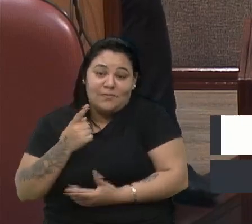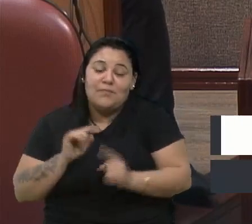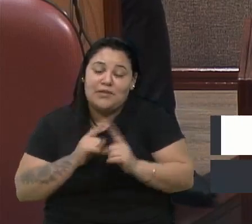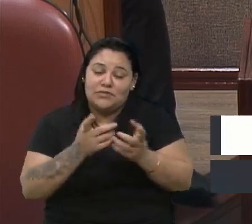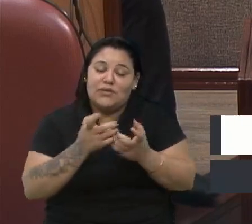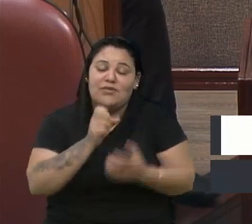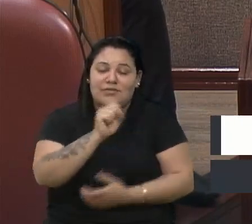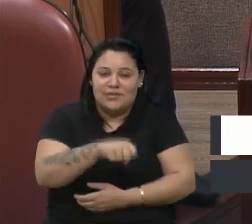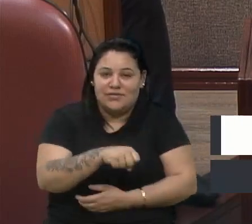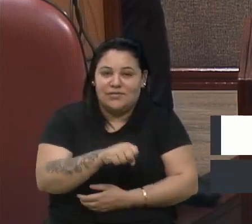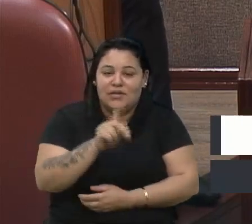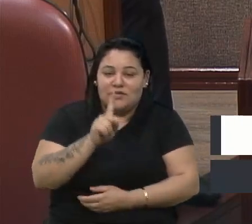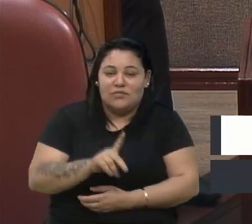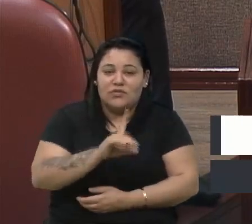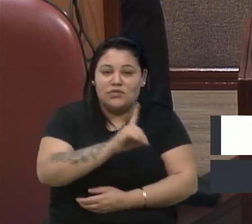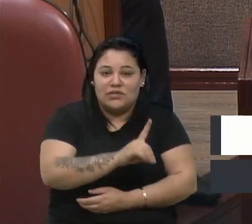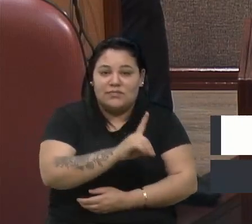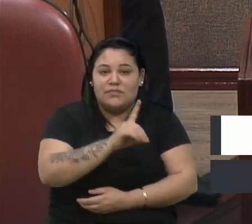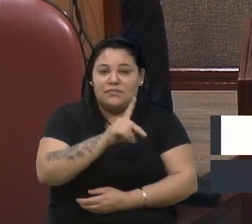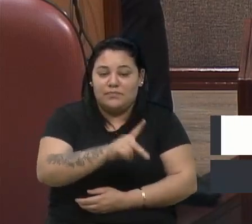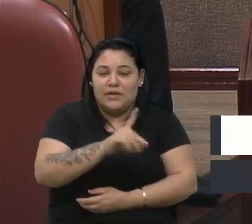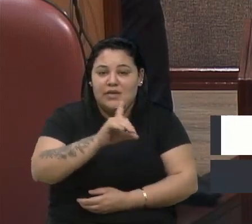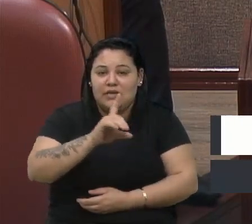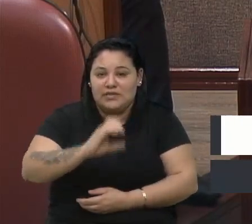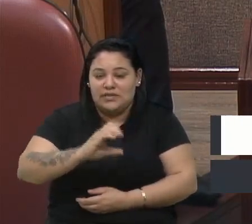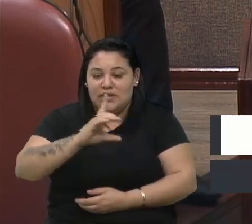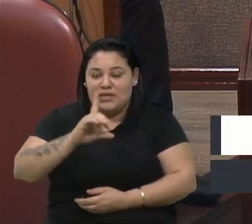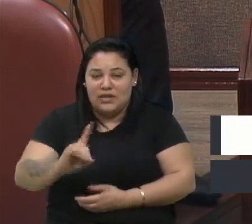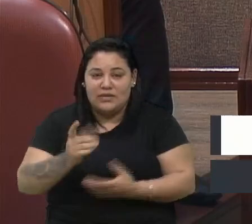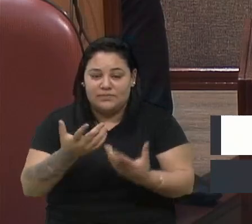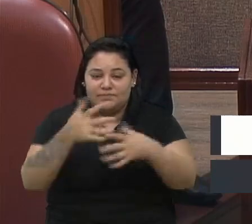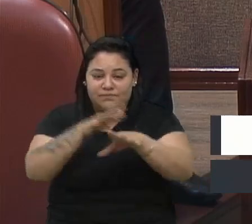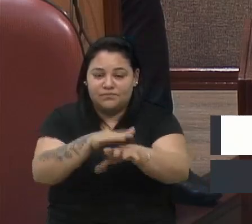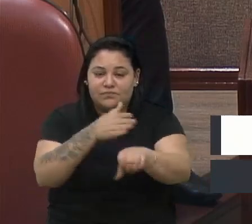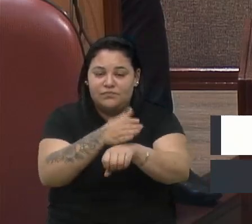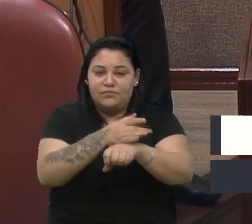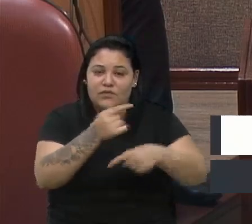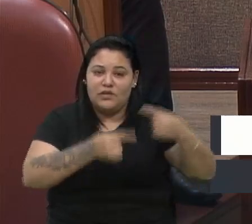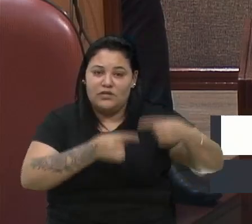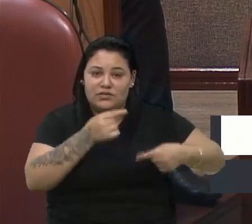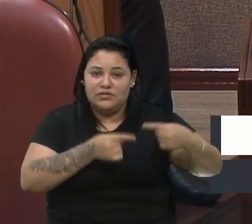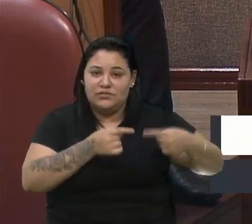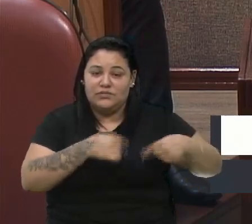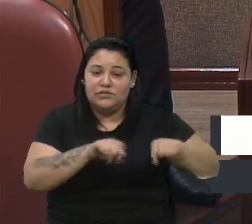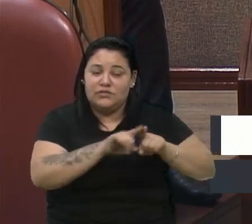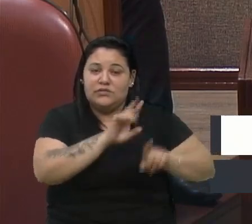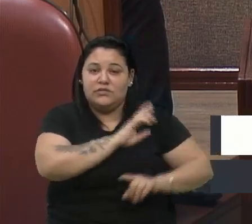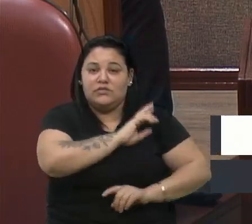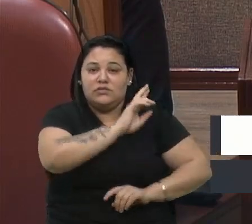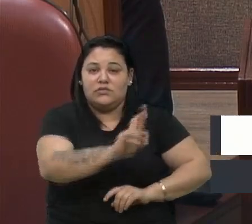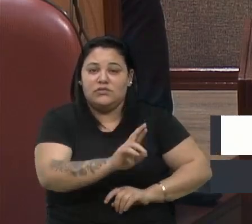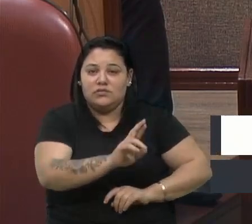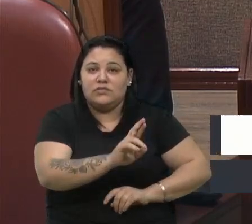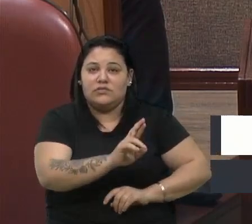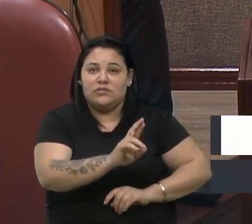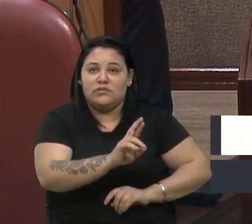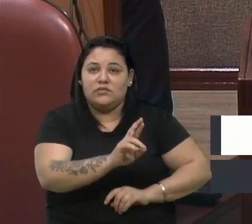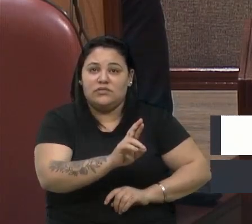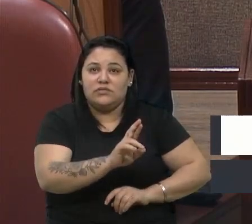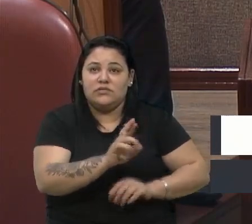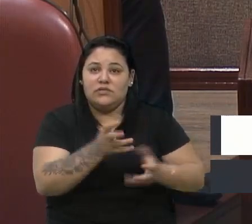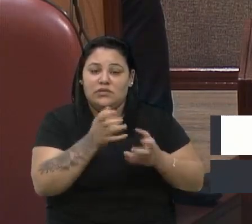deficiência estejam incluídas nos debates aqui da Câmara, que elas estejam representadas, e já quero deixar